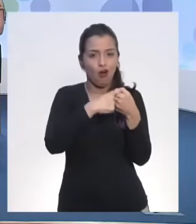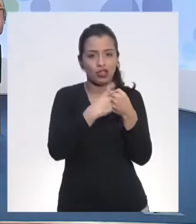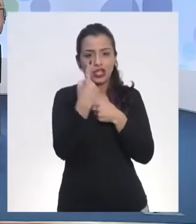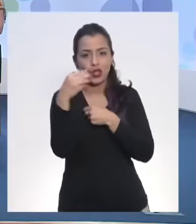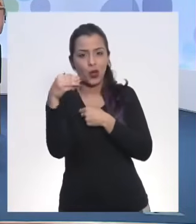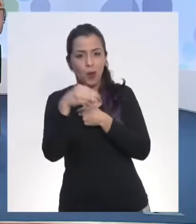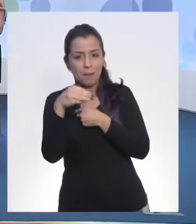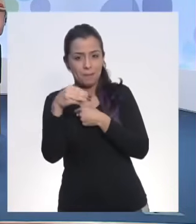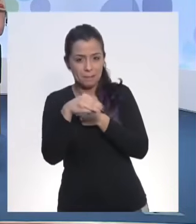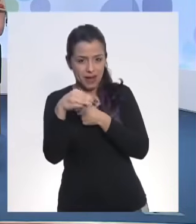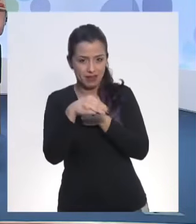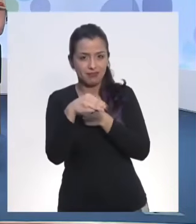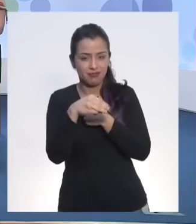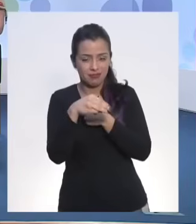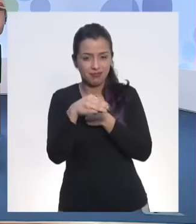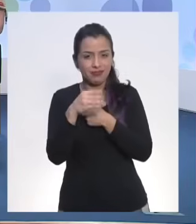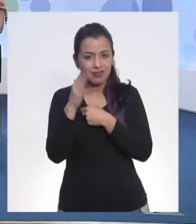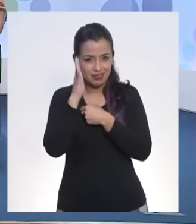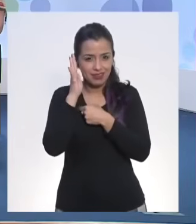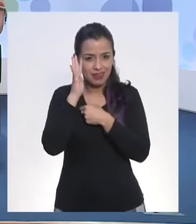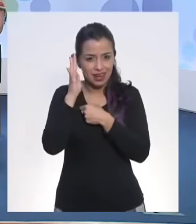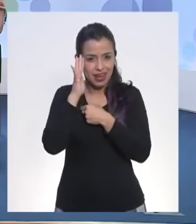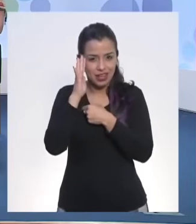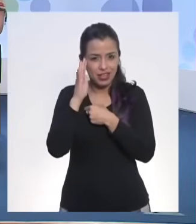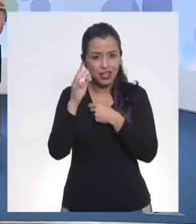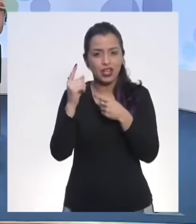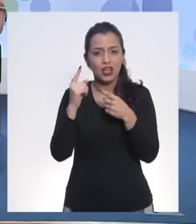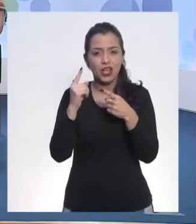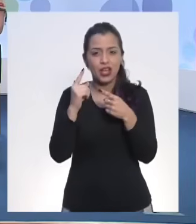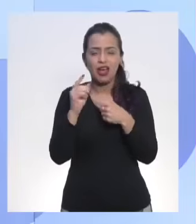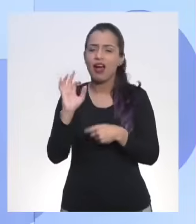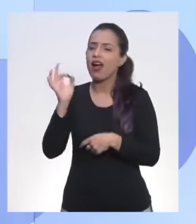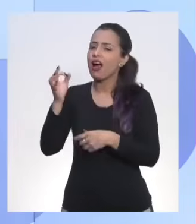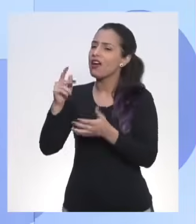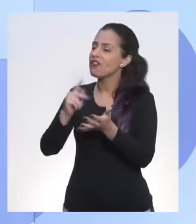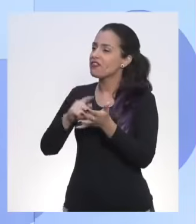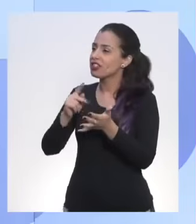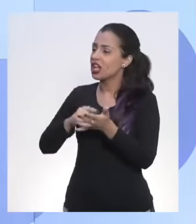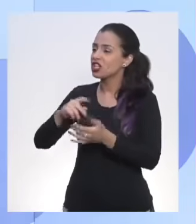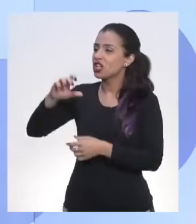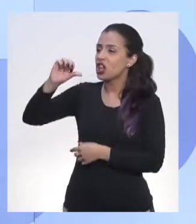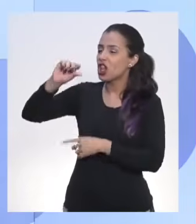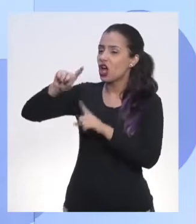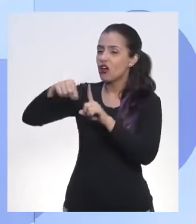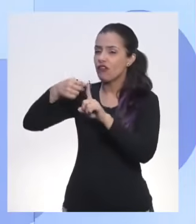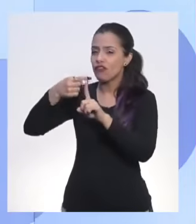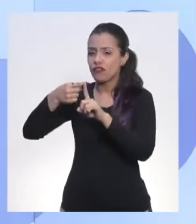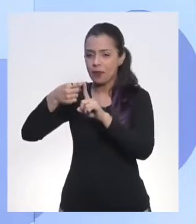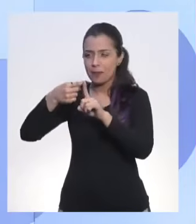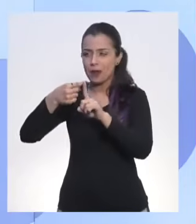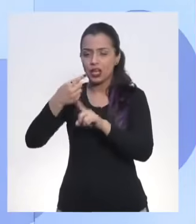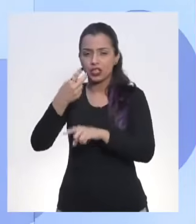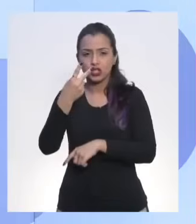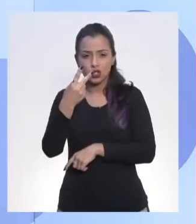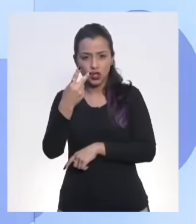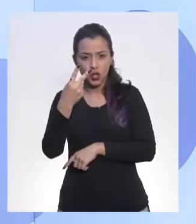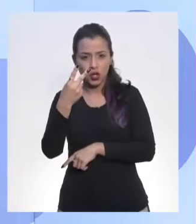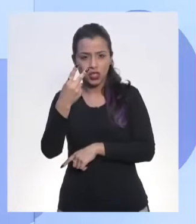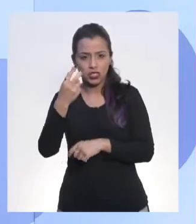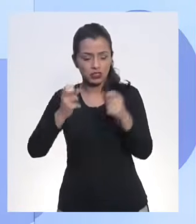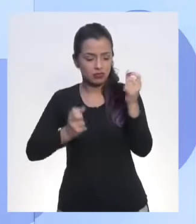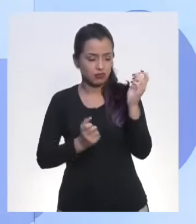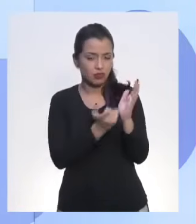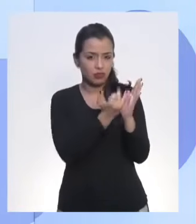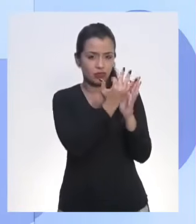essa coisa dela ter escorregado. Verdade, então, até porque 9 mais 2, 11. O poço tem 10. Já